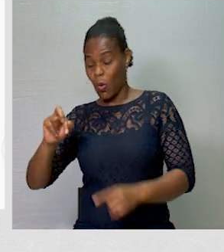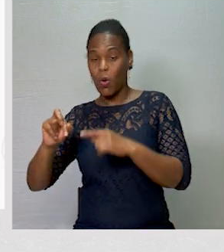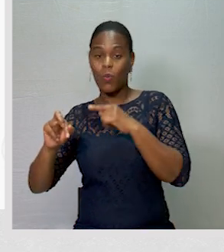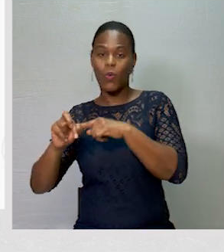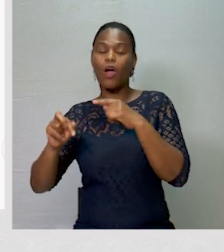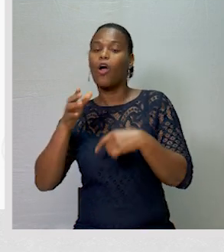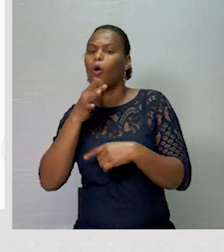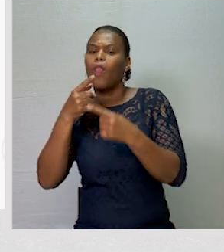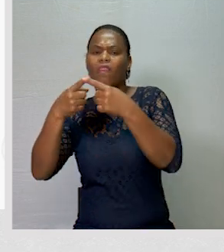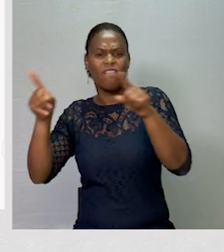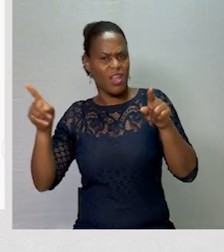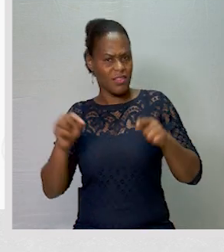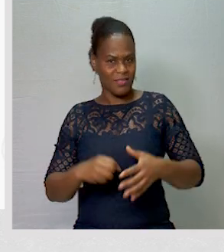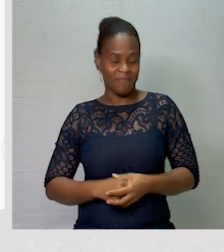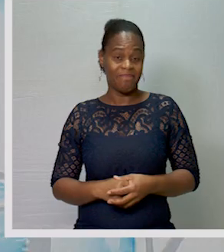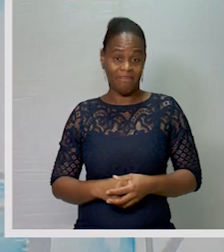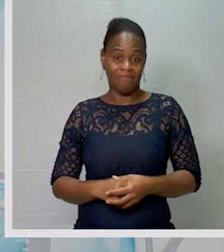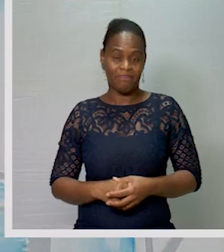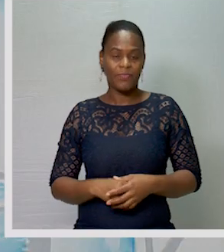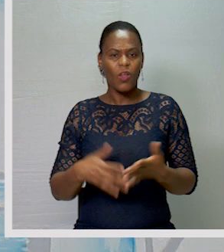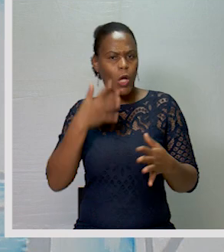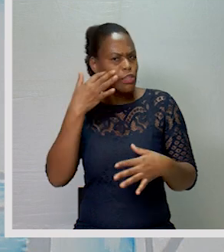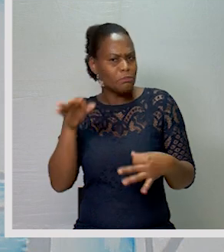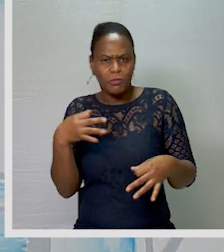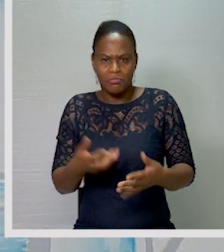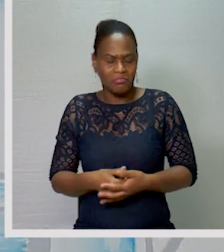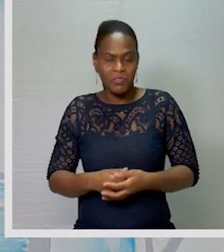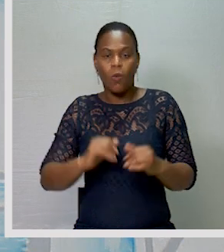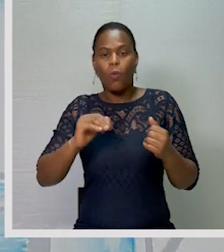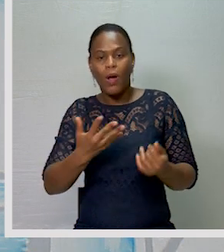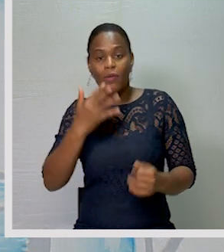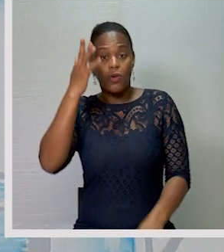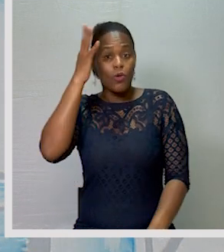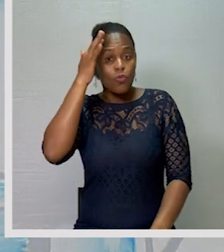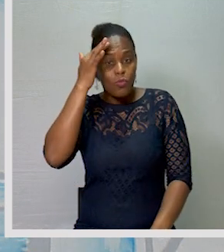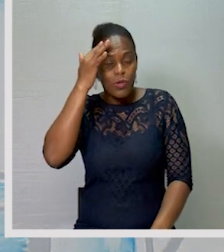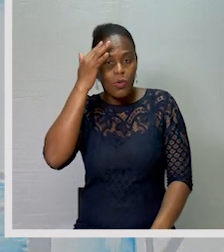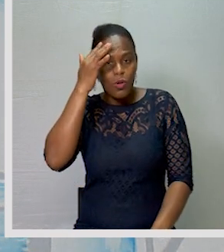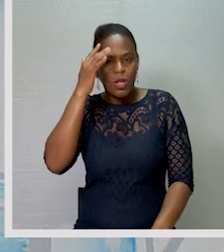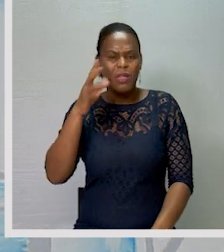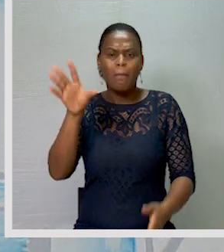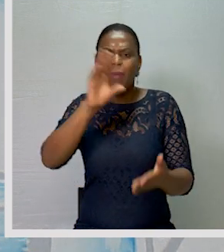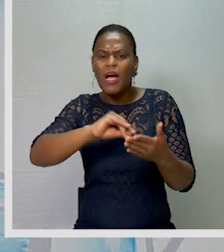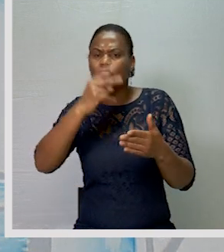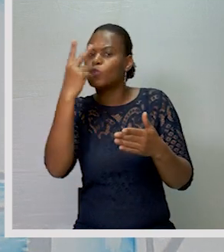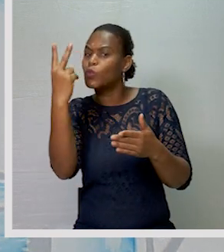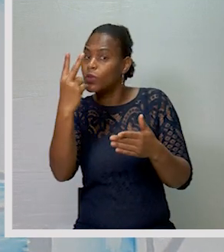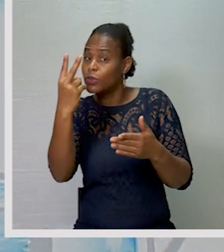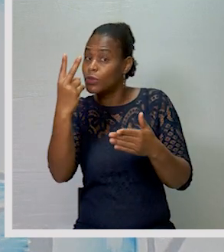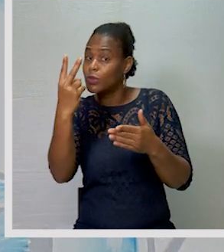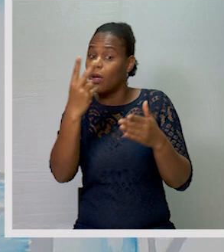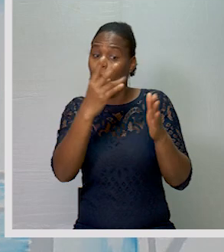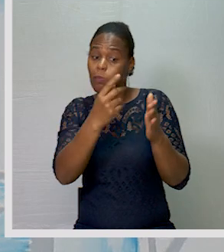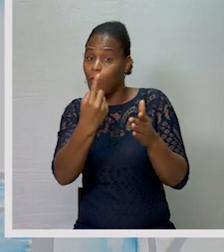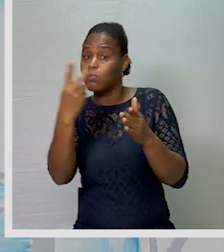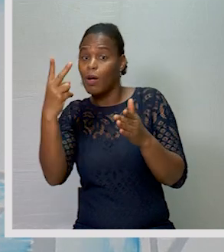aparece com uma cor diferente. Então, é simples. Quando o número tiver mais do que 2 algarismos,